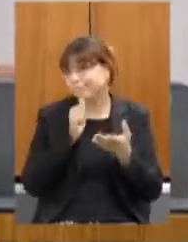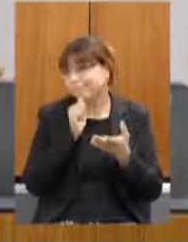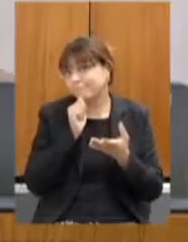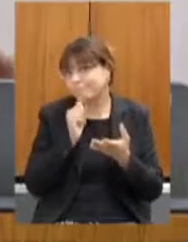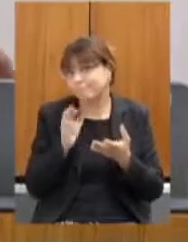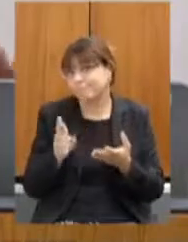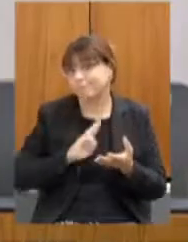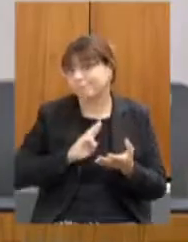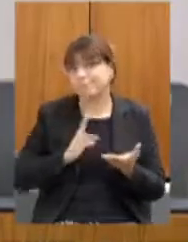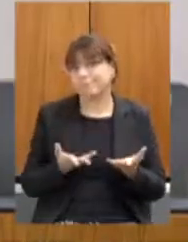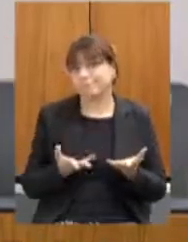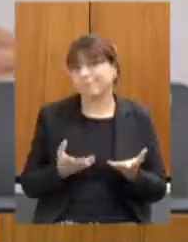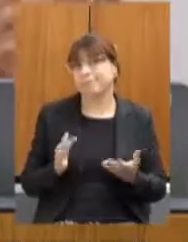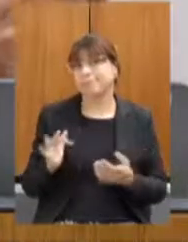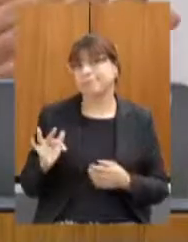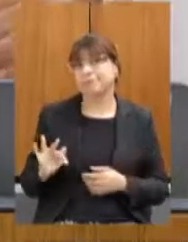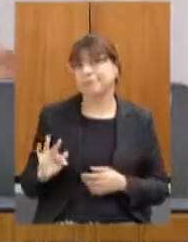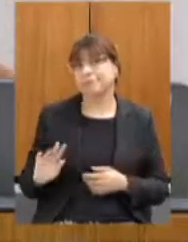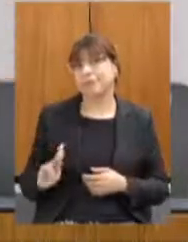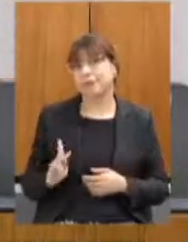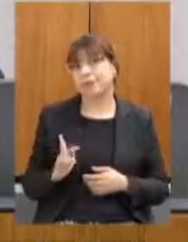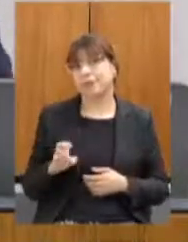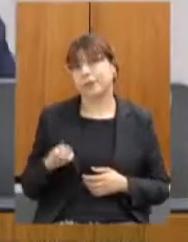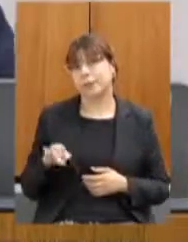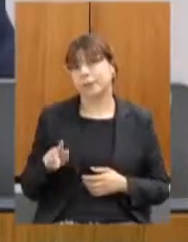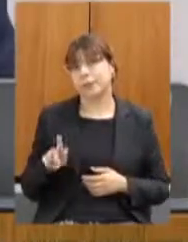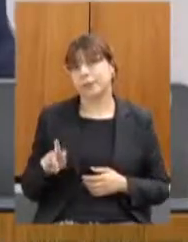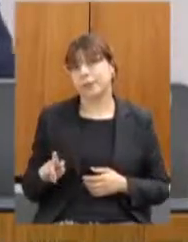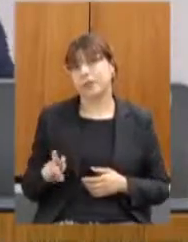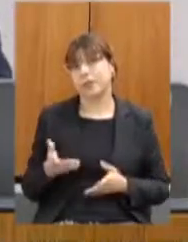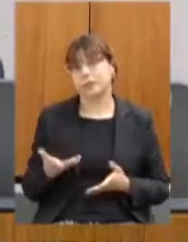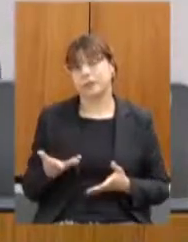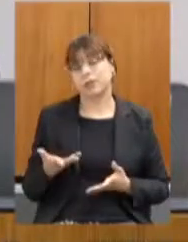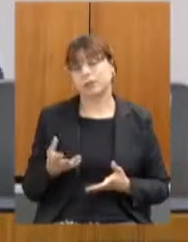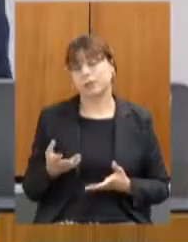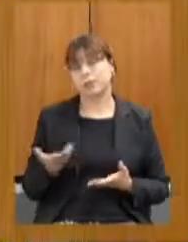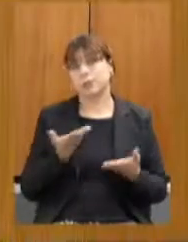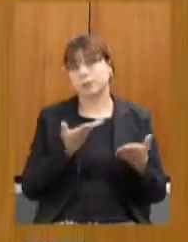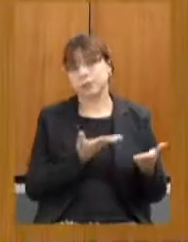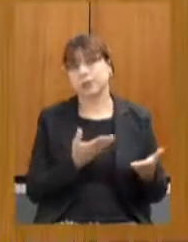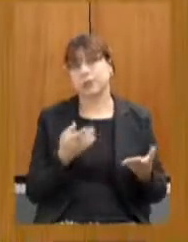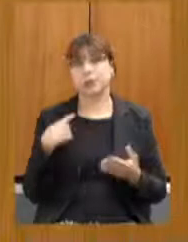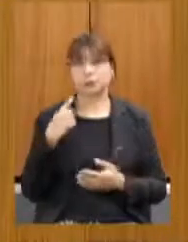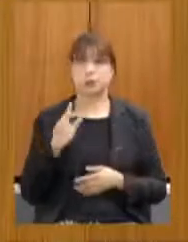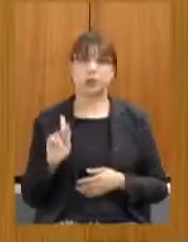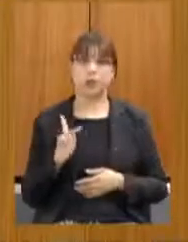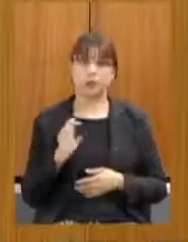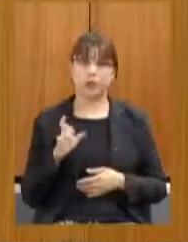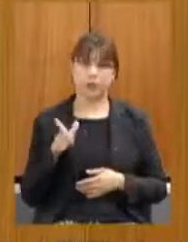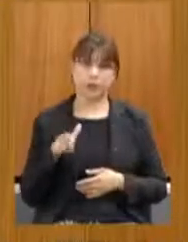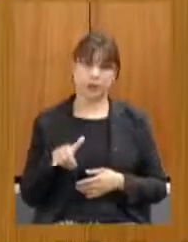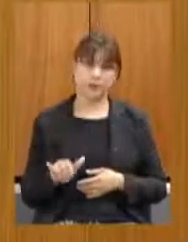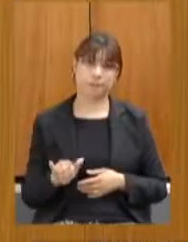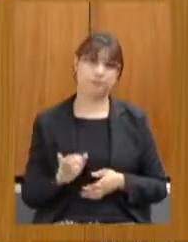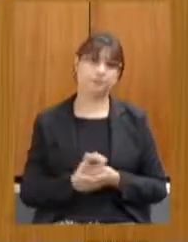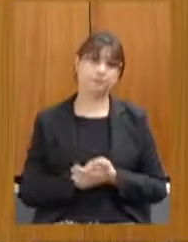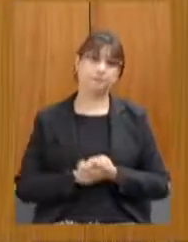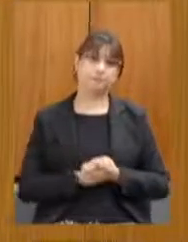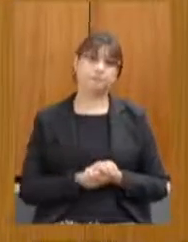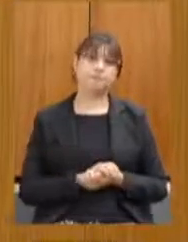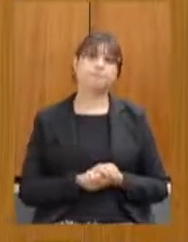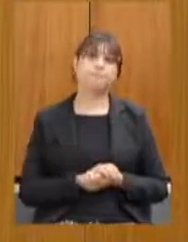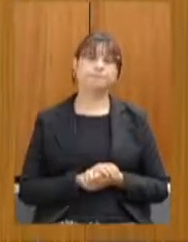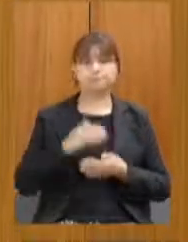precisas por parte da fhemig ao nosso de cano de colega Deputado hely Tarquínio de Ah tá